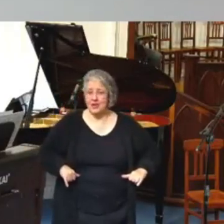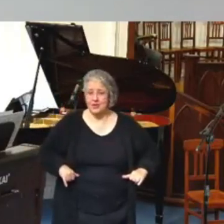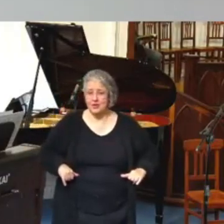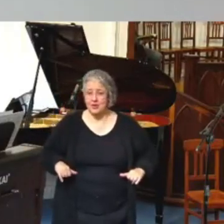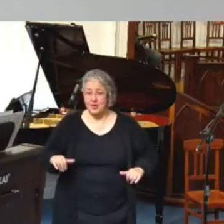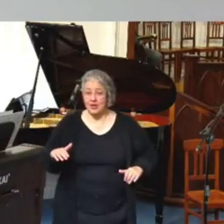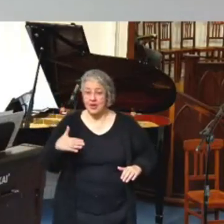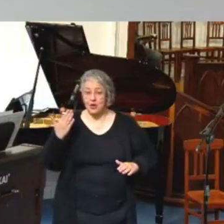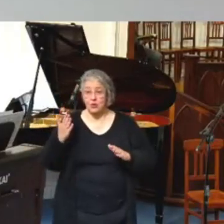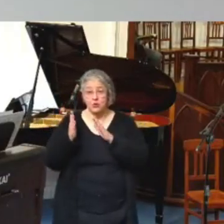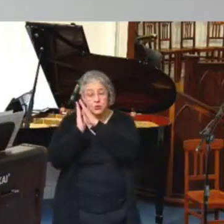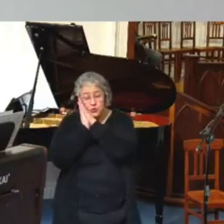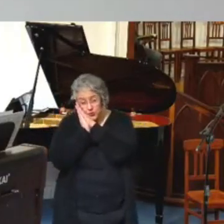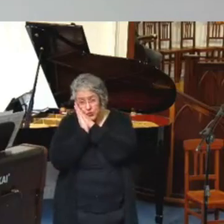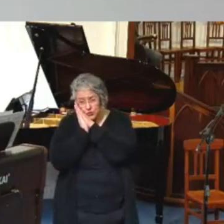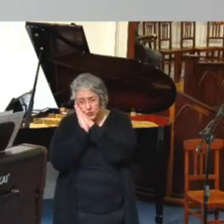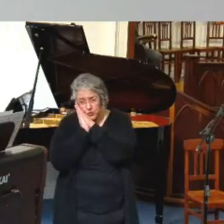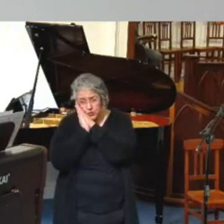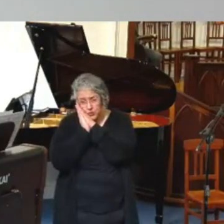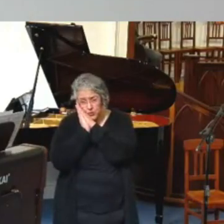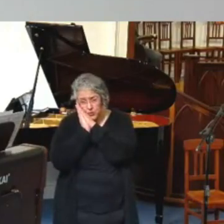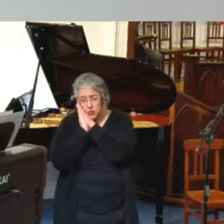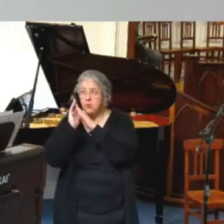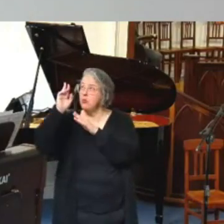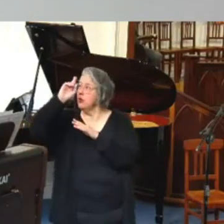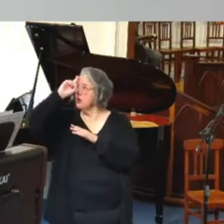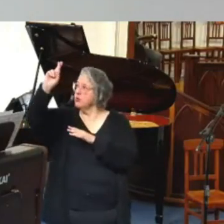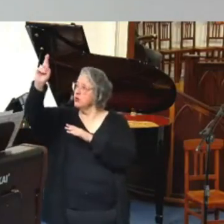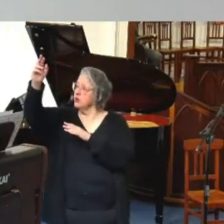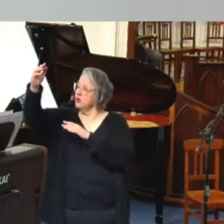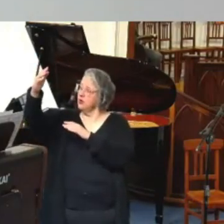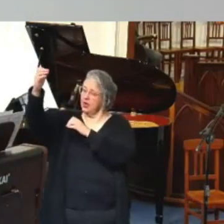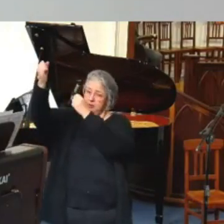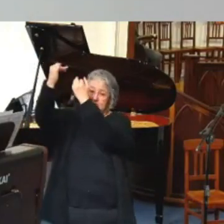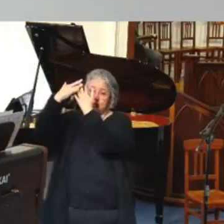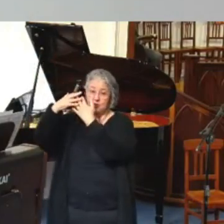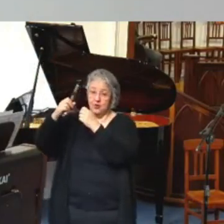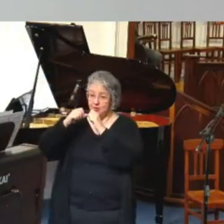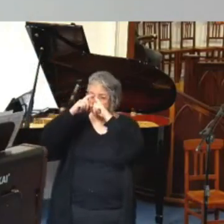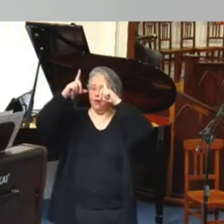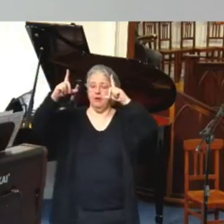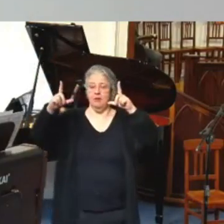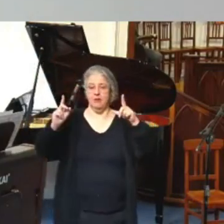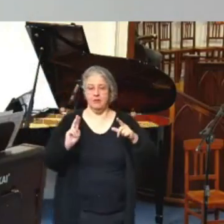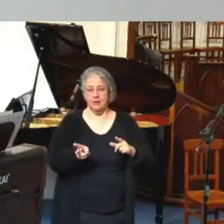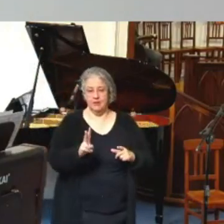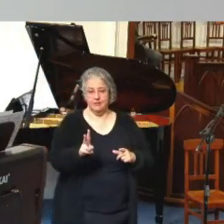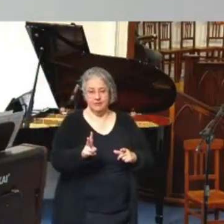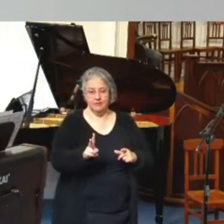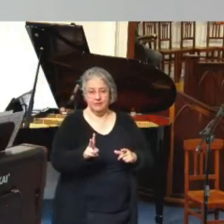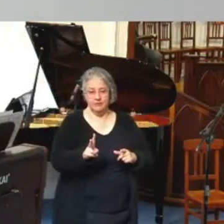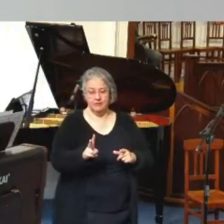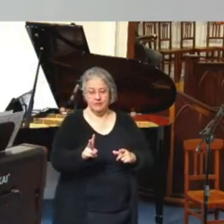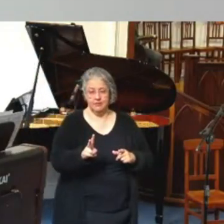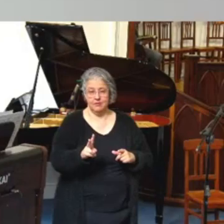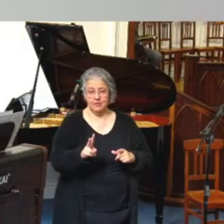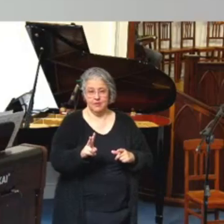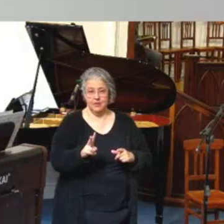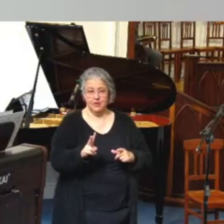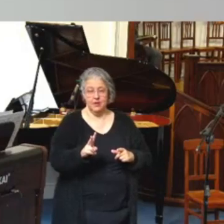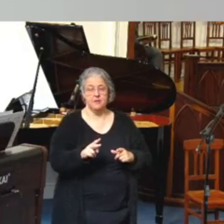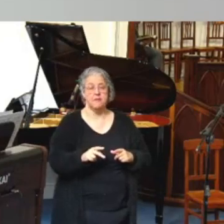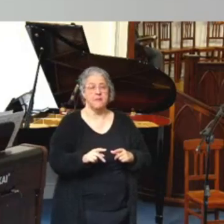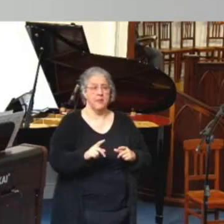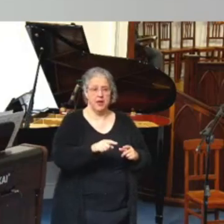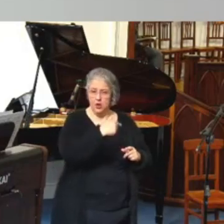diz: em paz me deito e logo pego no sono, porque só tu, Senhor, me fazes repousar seguro. Mas aqui neste